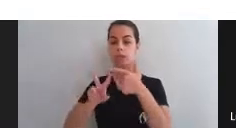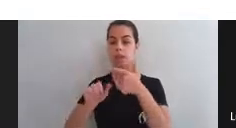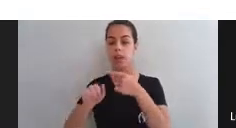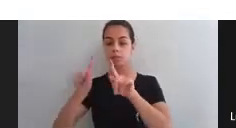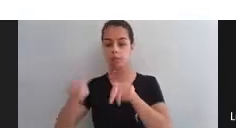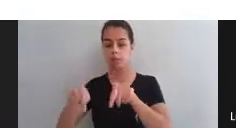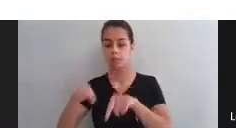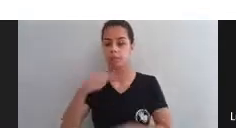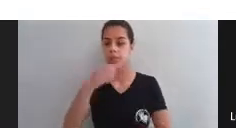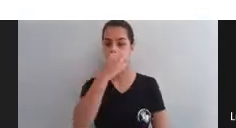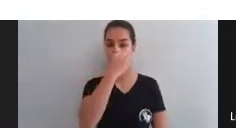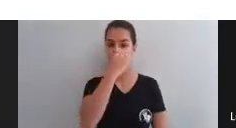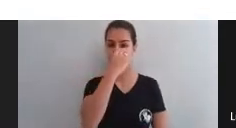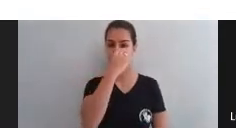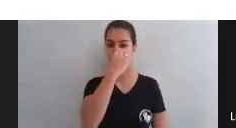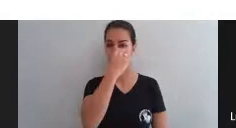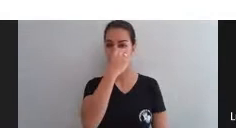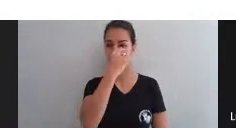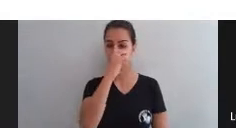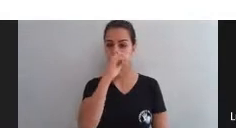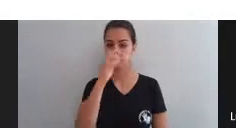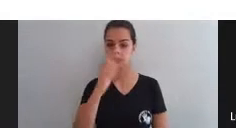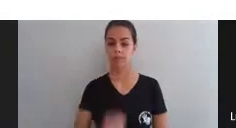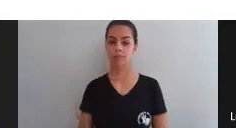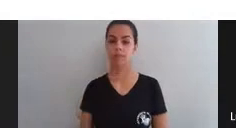Esse resultado vai ser válido